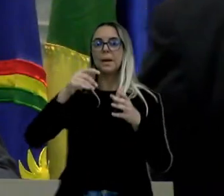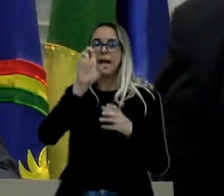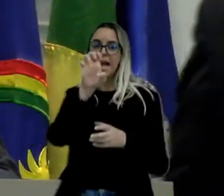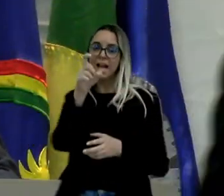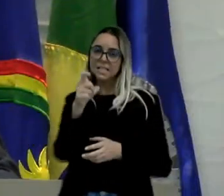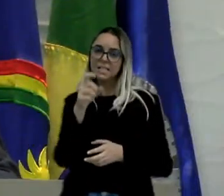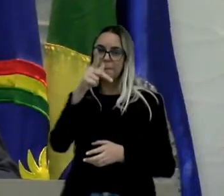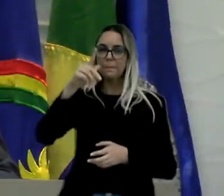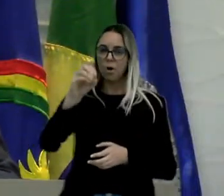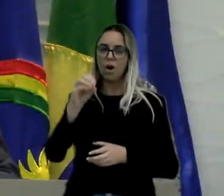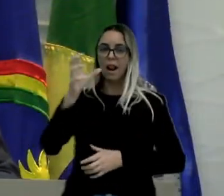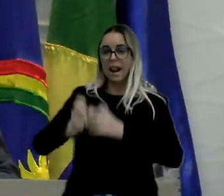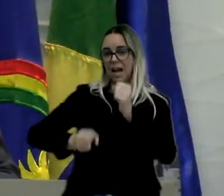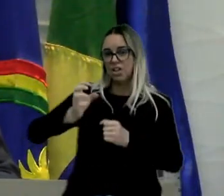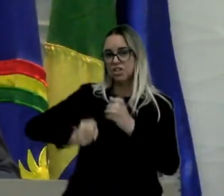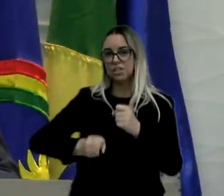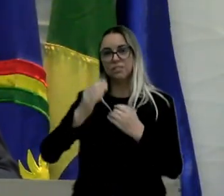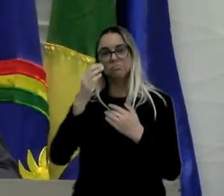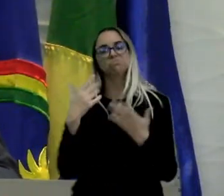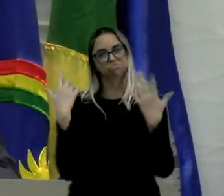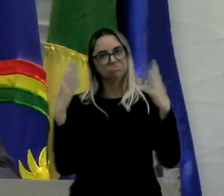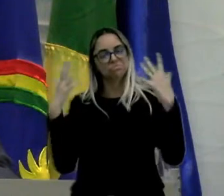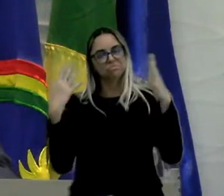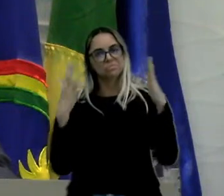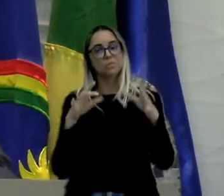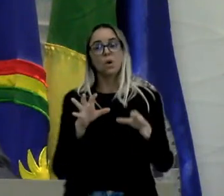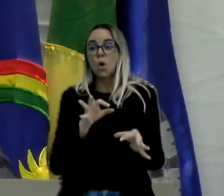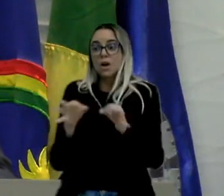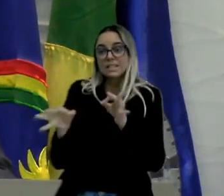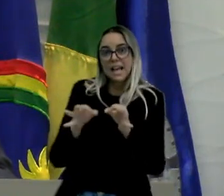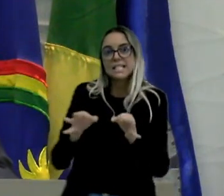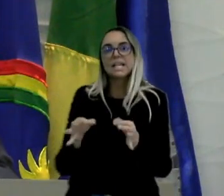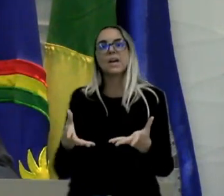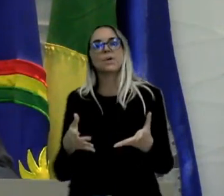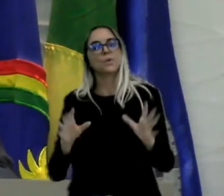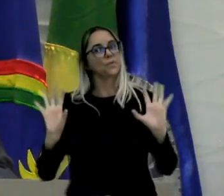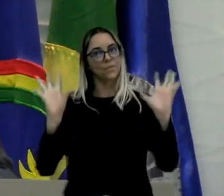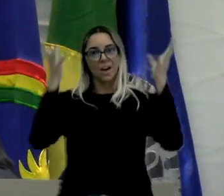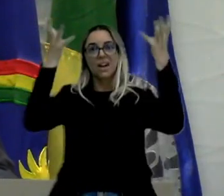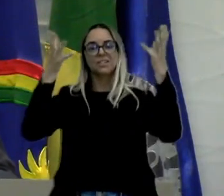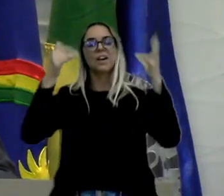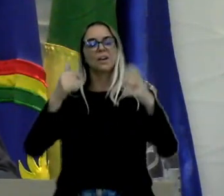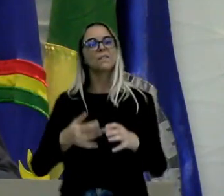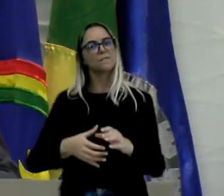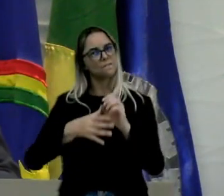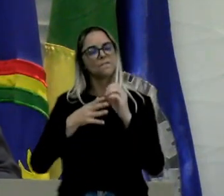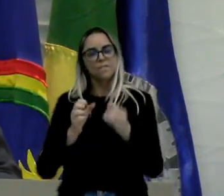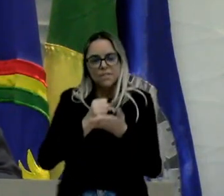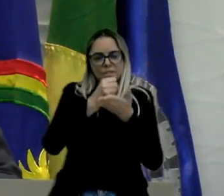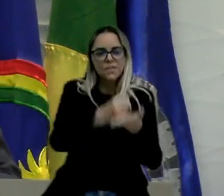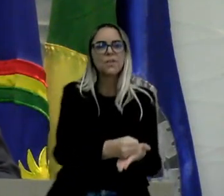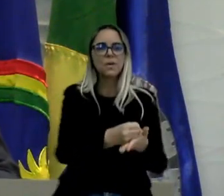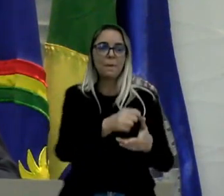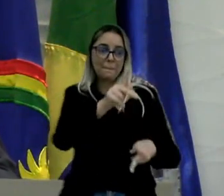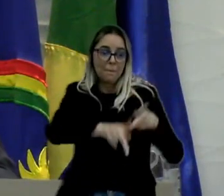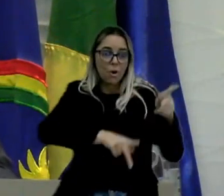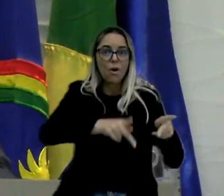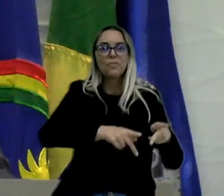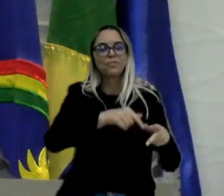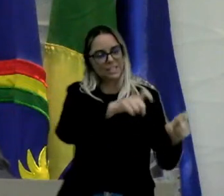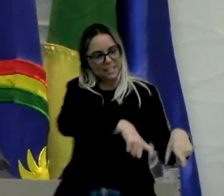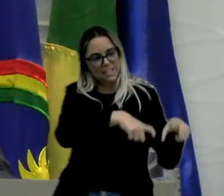toda a coordenação pelo evento pela força que vem dando aos pequenos agricultores e